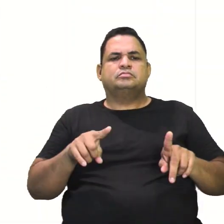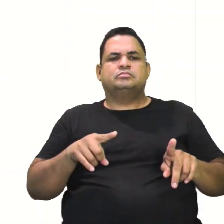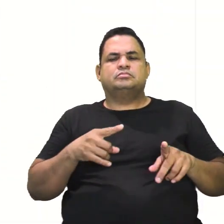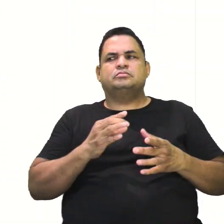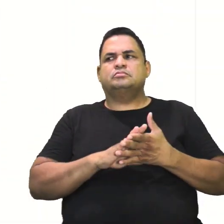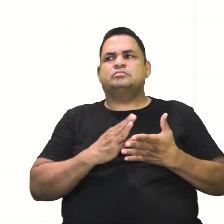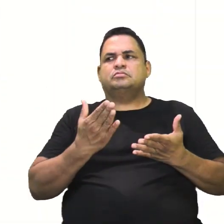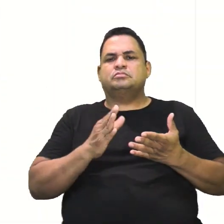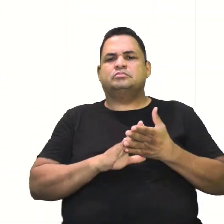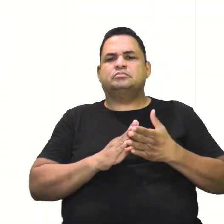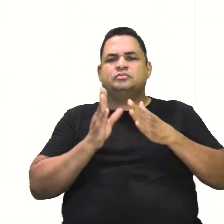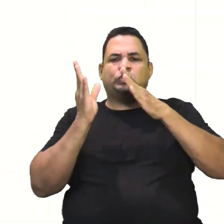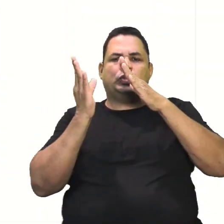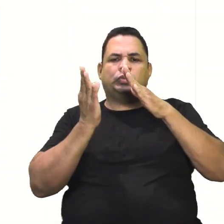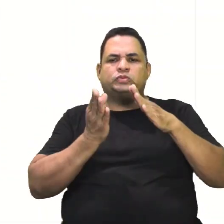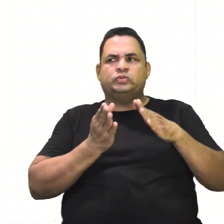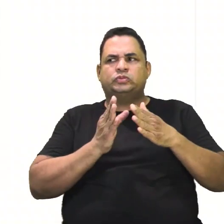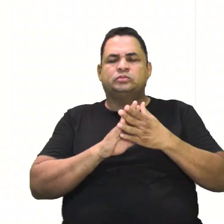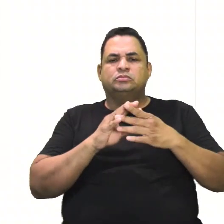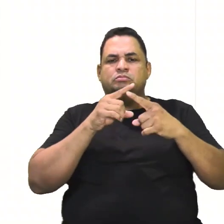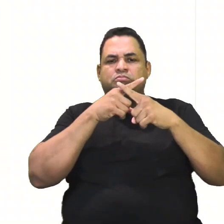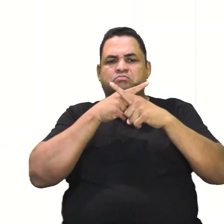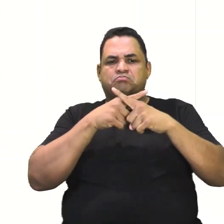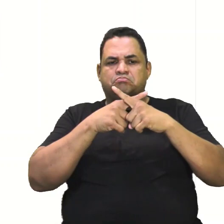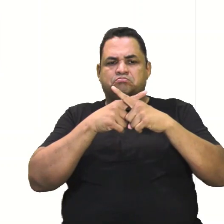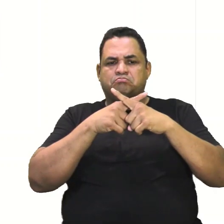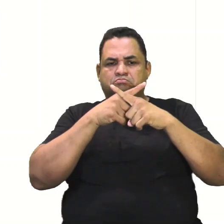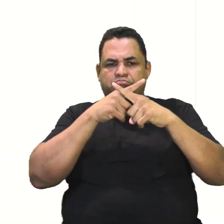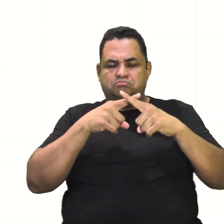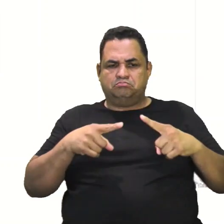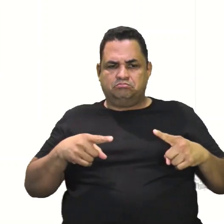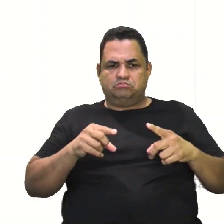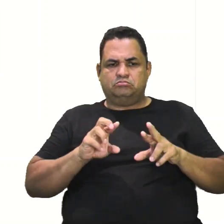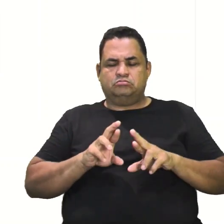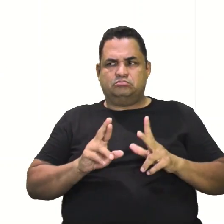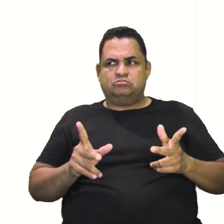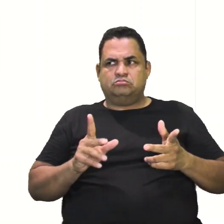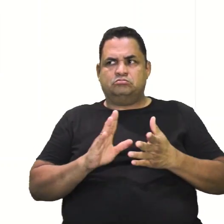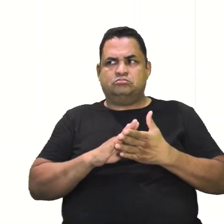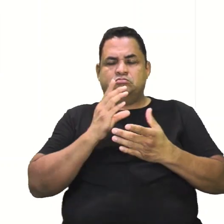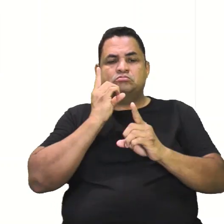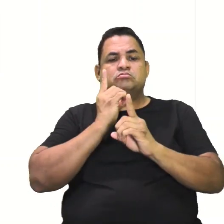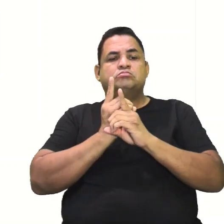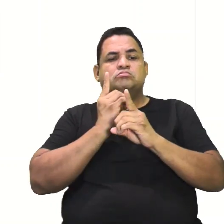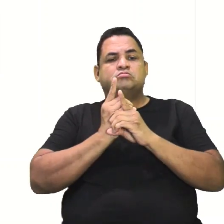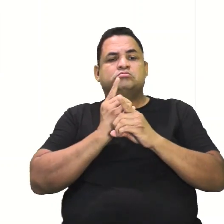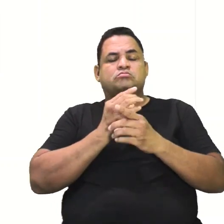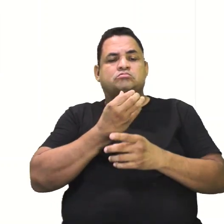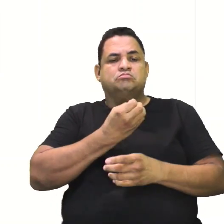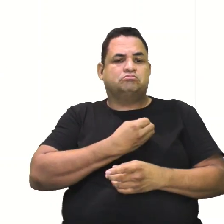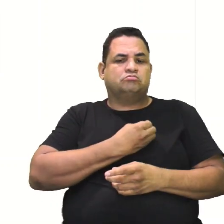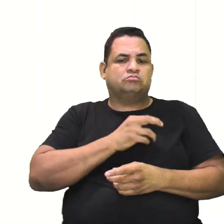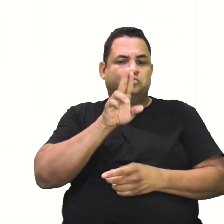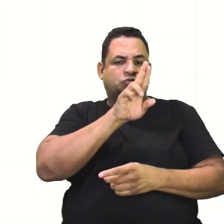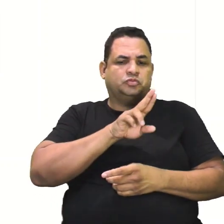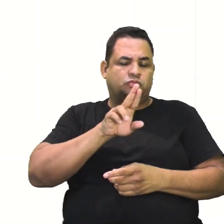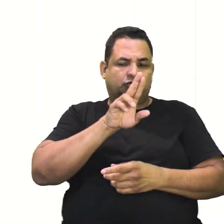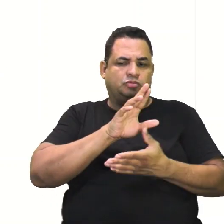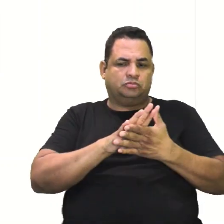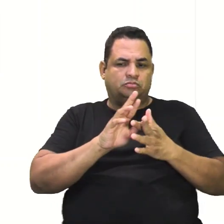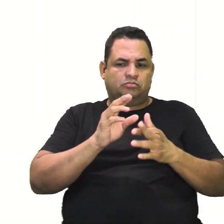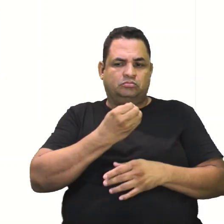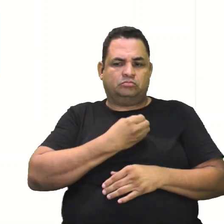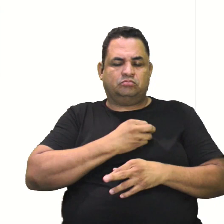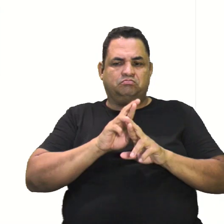na concorrente? Bom, na concorrente é muito simples. É só diferente. É só deixar diferente. Você encontra o coeficiente de uma e usa um número